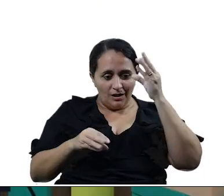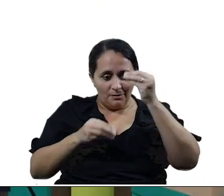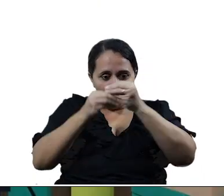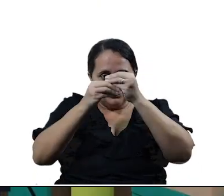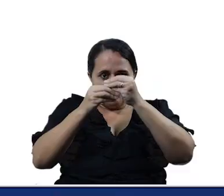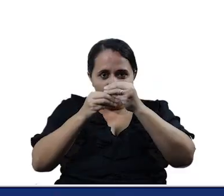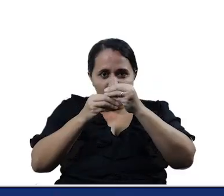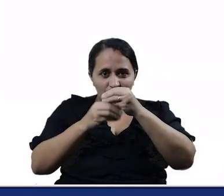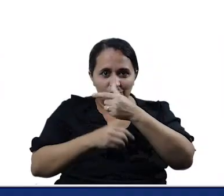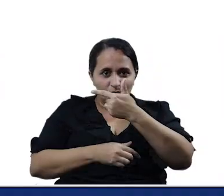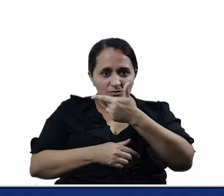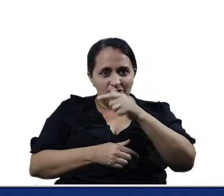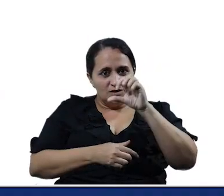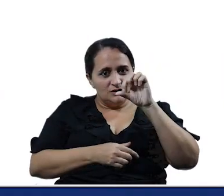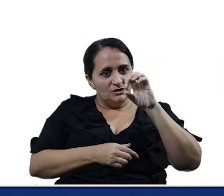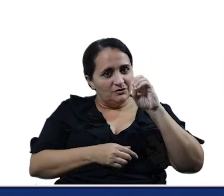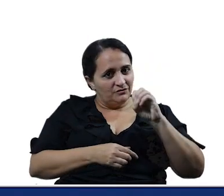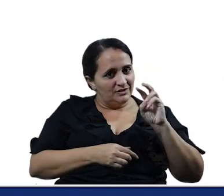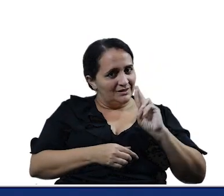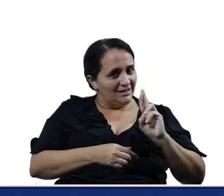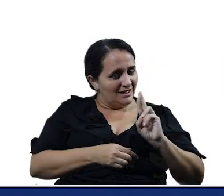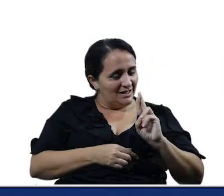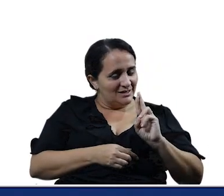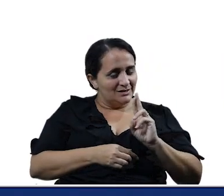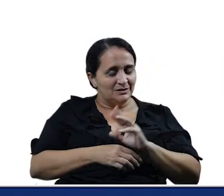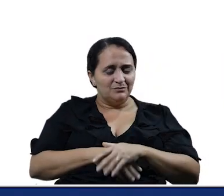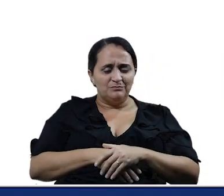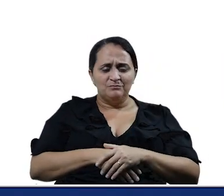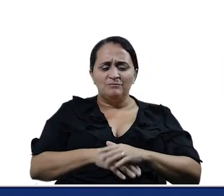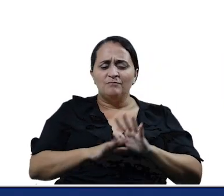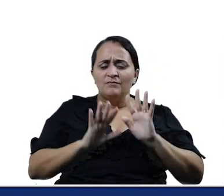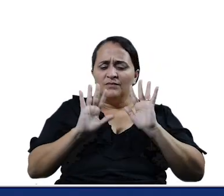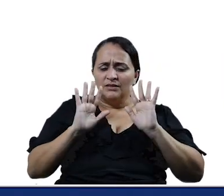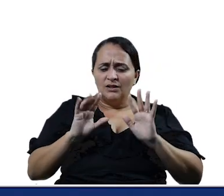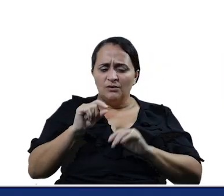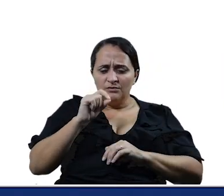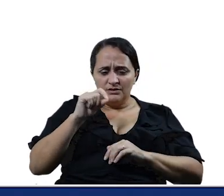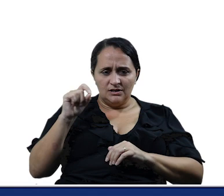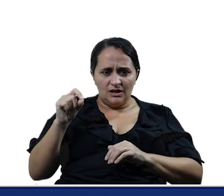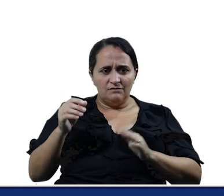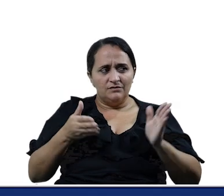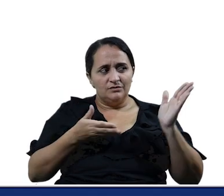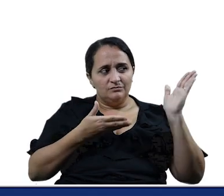no próximo valor. Falando por extenso, fica